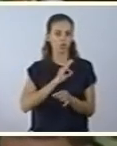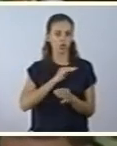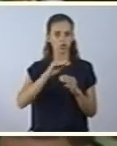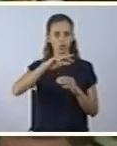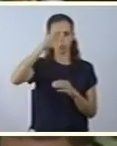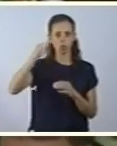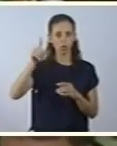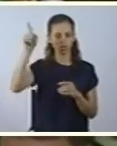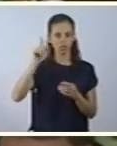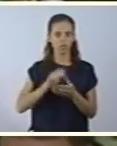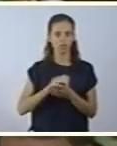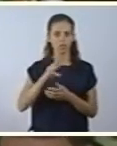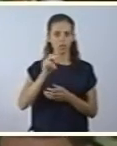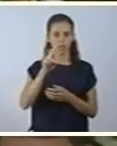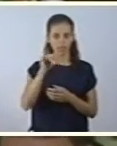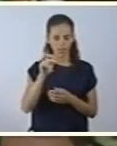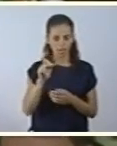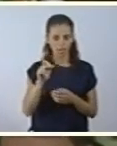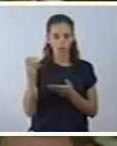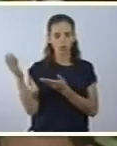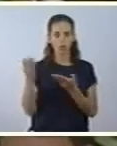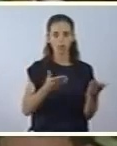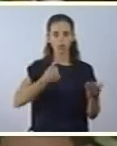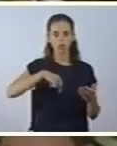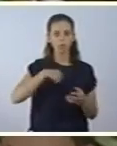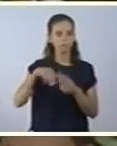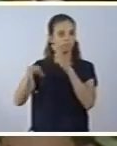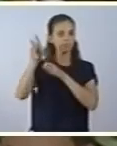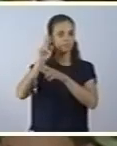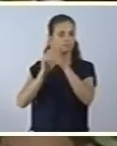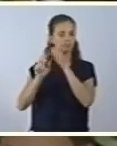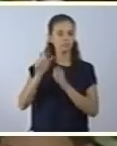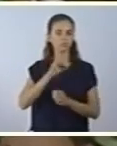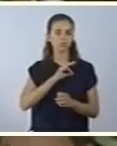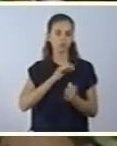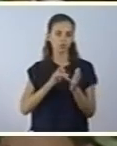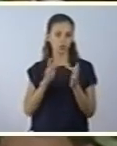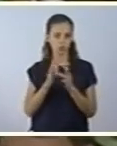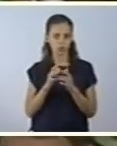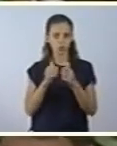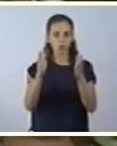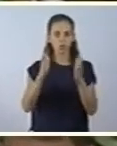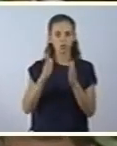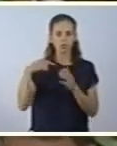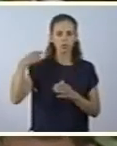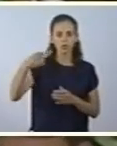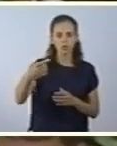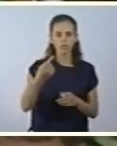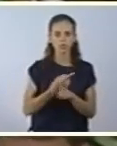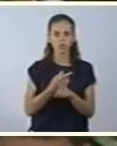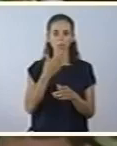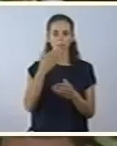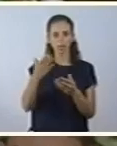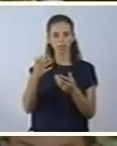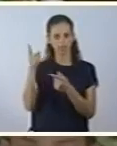Monte. Maria convida-nos a escutar Jesus e a fazer todos os dias aquilo que Ele nos